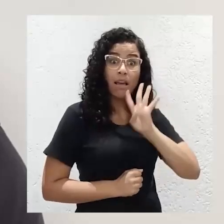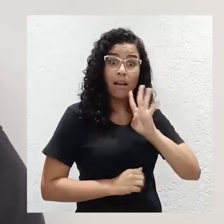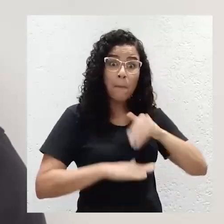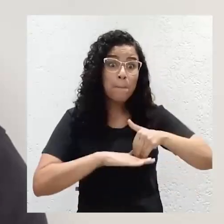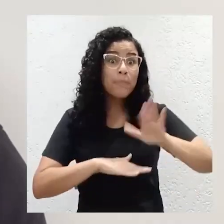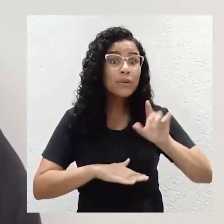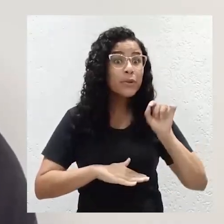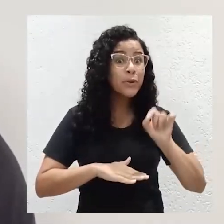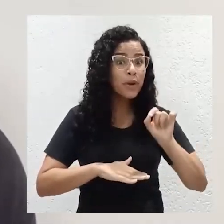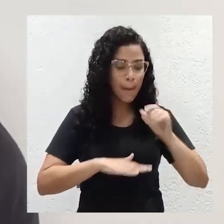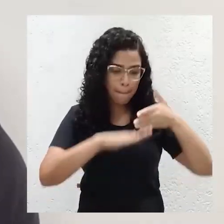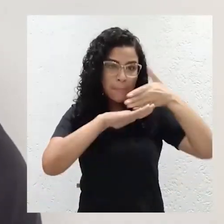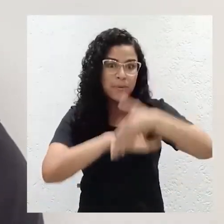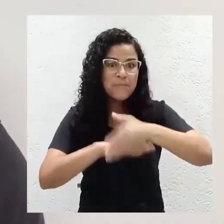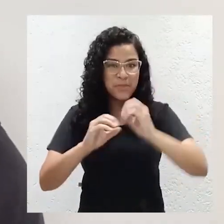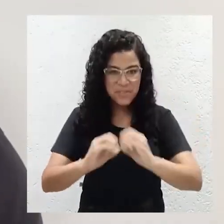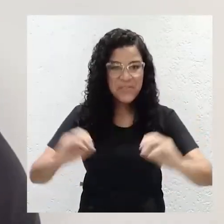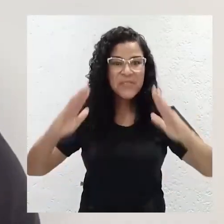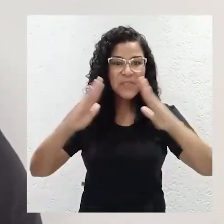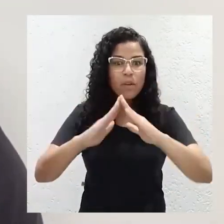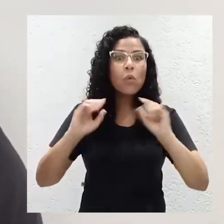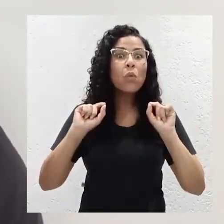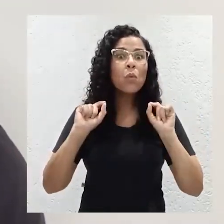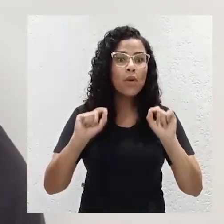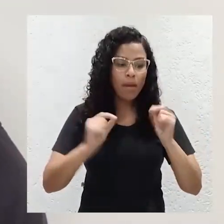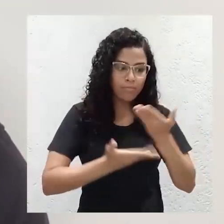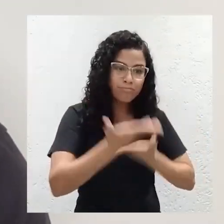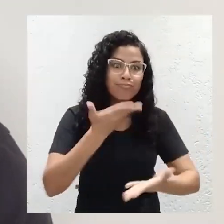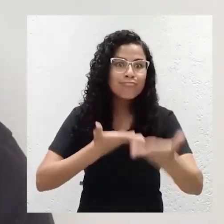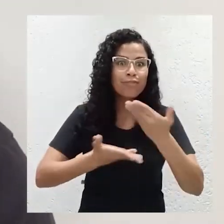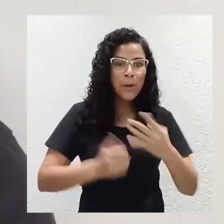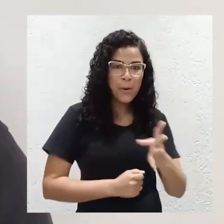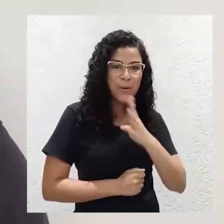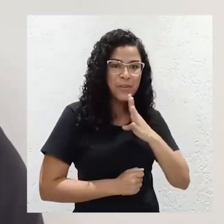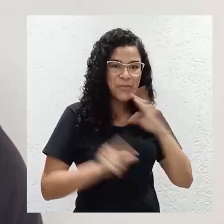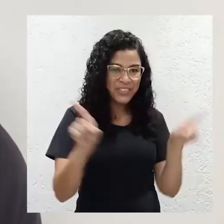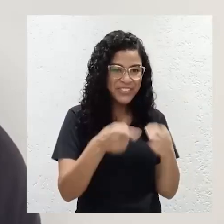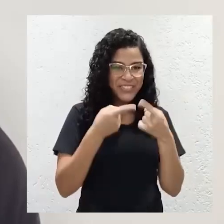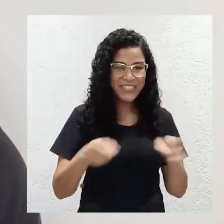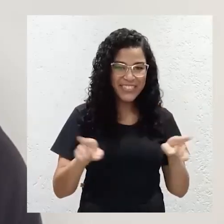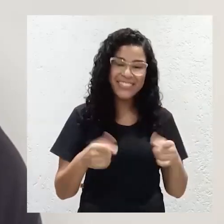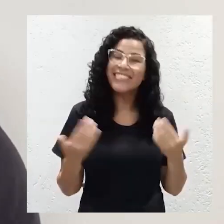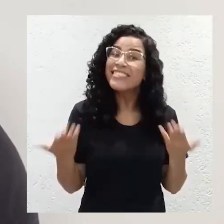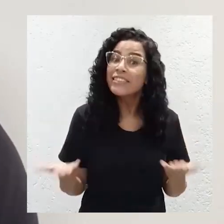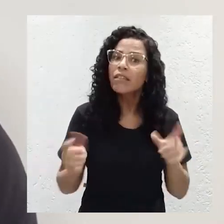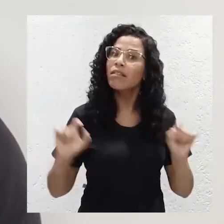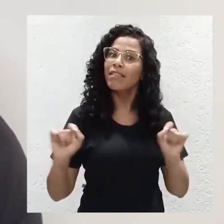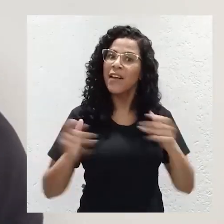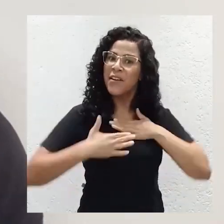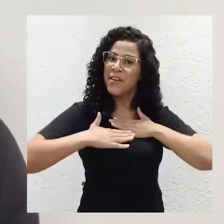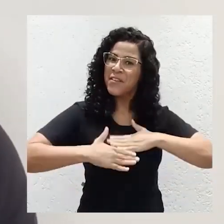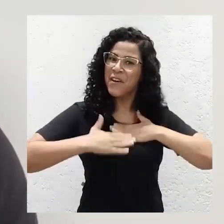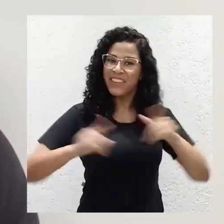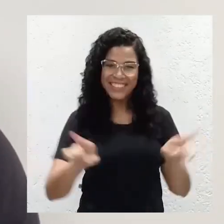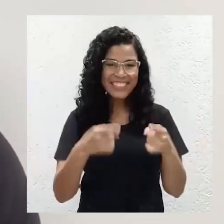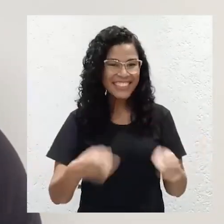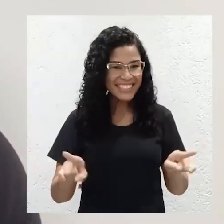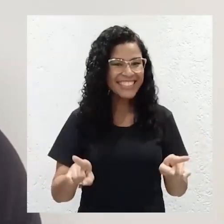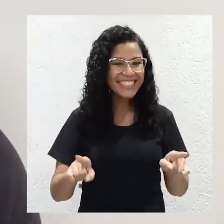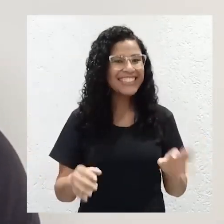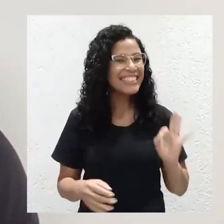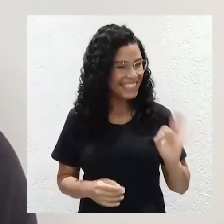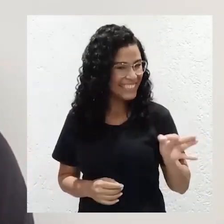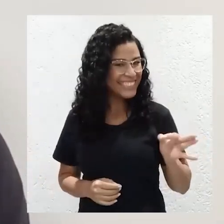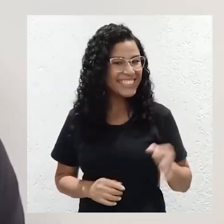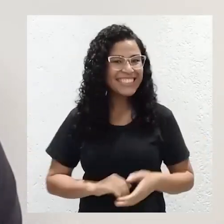mais legal de fazer parte desse programa é poder compartilhar um pouco do nosso conhecimento musical. Afinal de contas, quem é que não